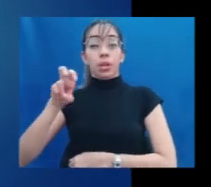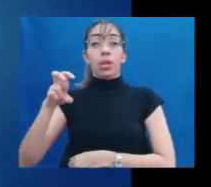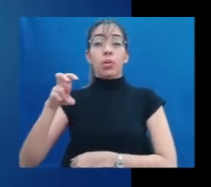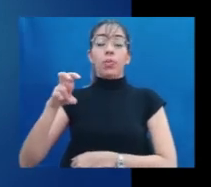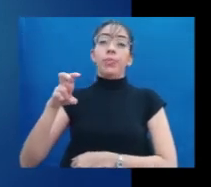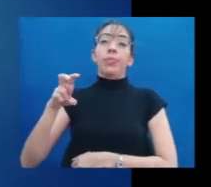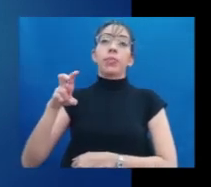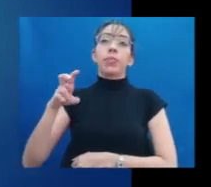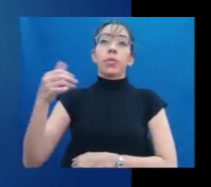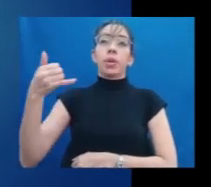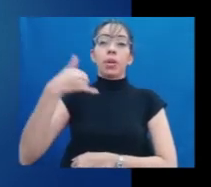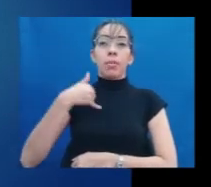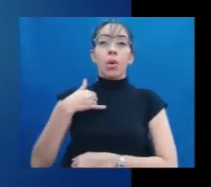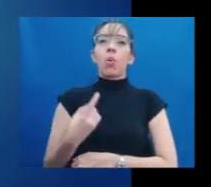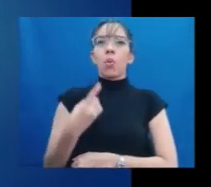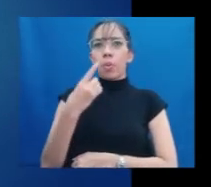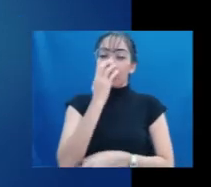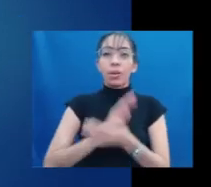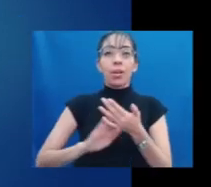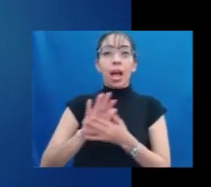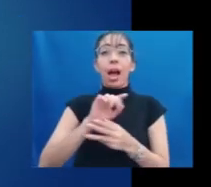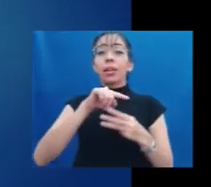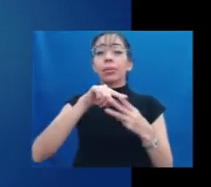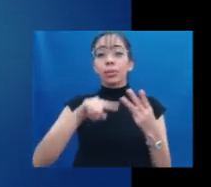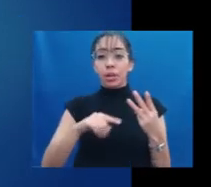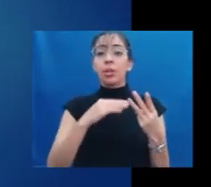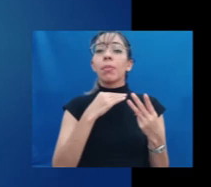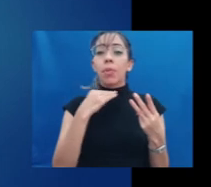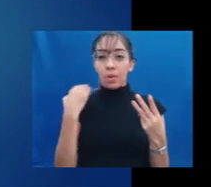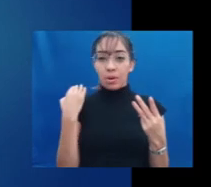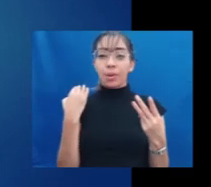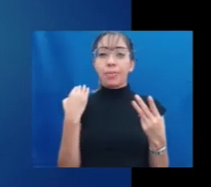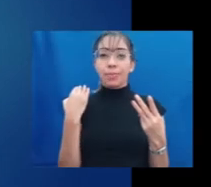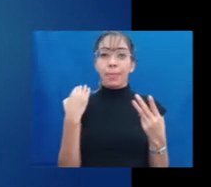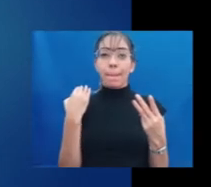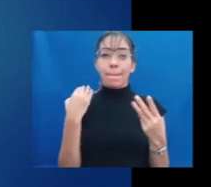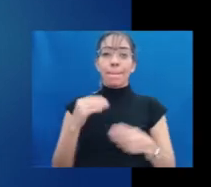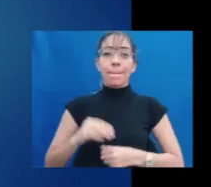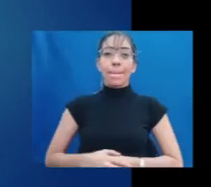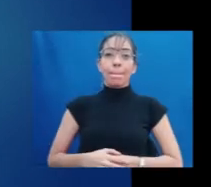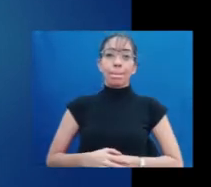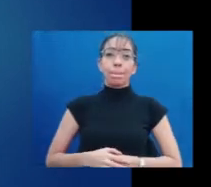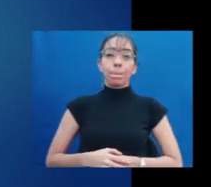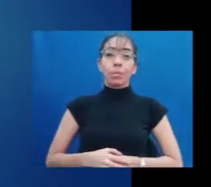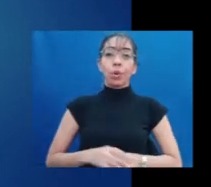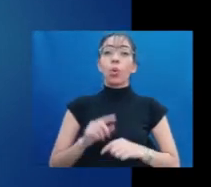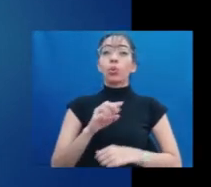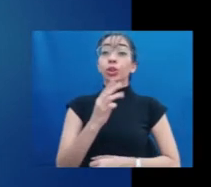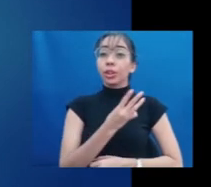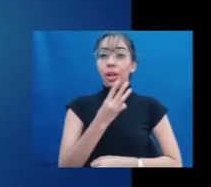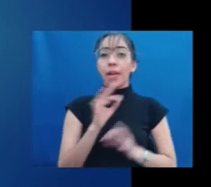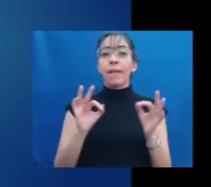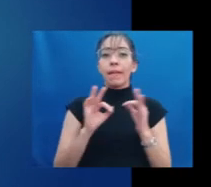meio-dia e 45, né, para atender a ocorrência. Então, o que aconteceu? Uma pessoa entrou na cacimba, não retornou. O segundo